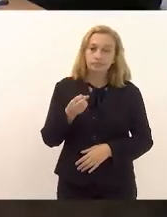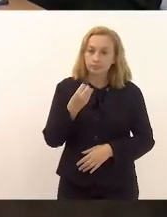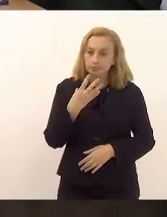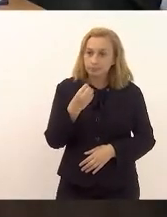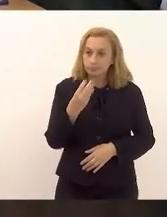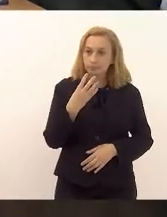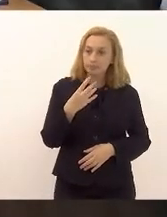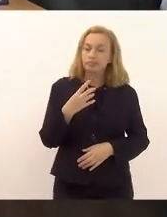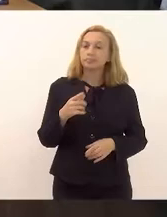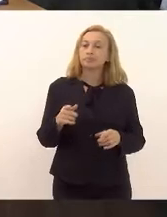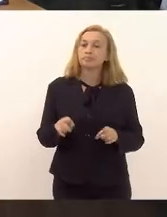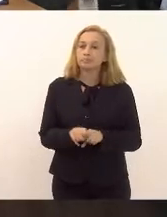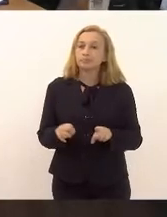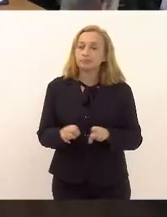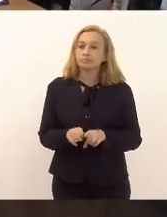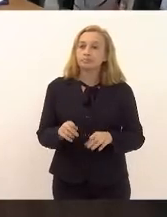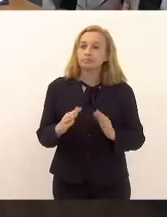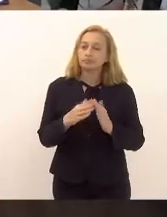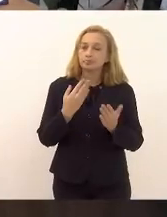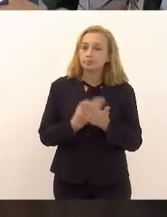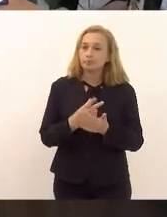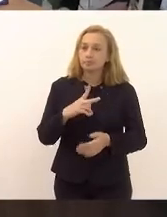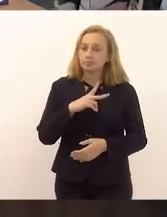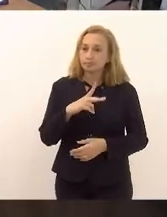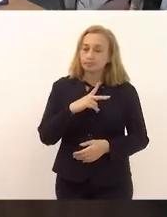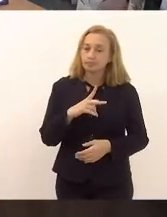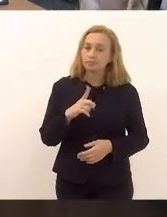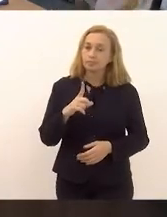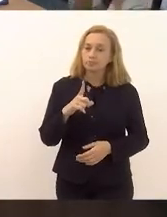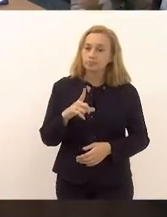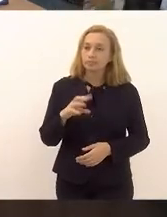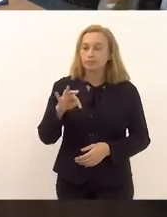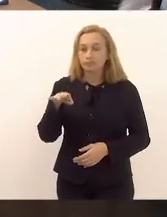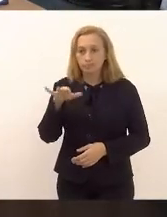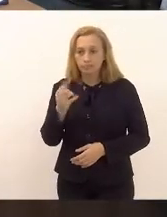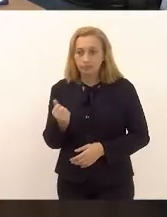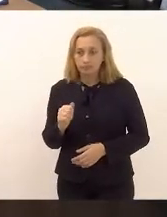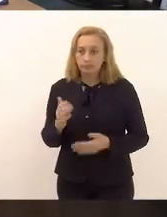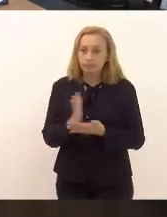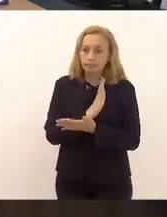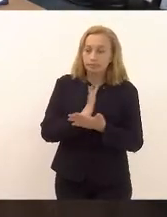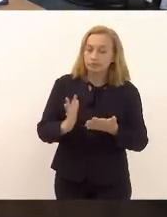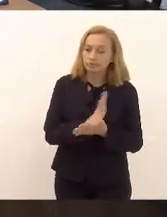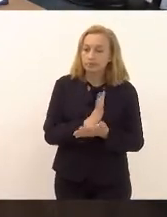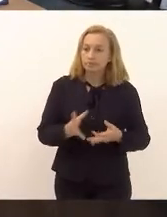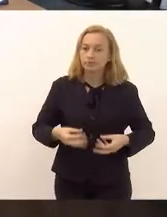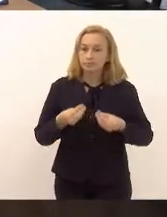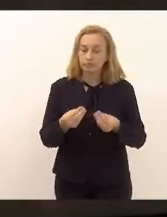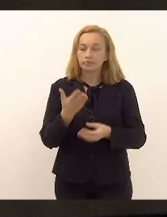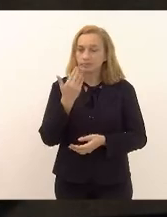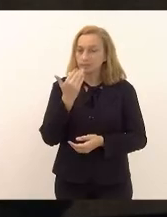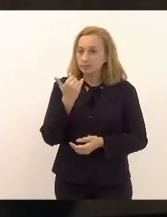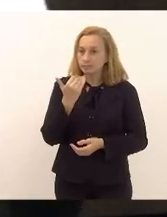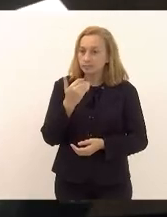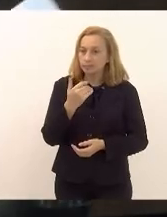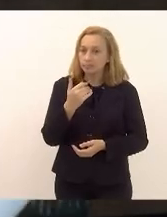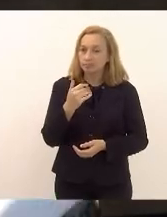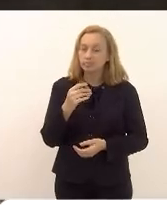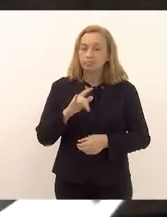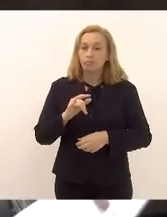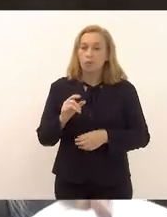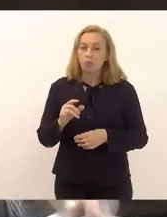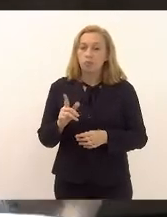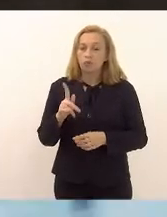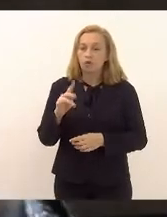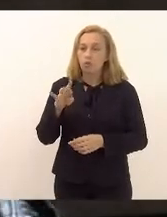estabelece parâmetros também na rede privada, onde a gente tem as cantinas, que muitas vezes oferecem alimentos que são excessivamente